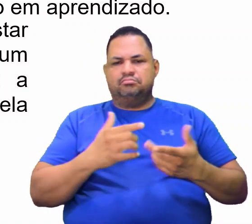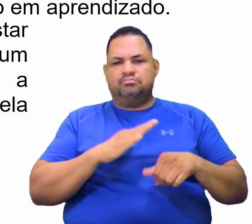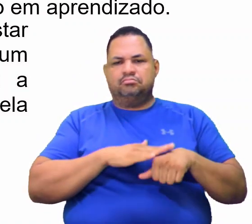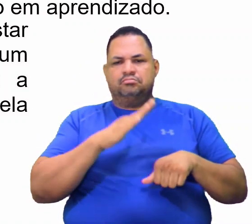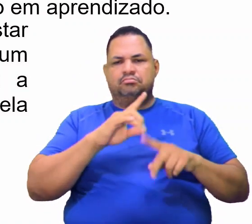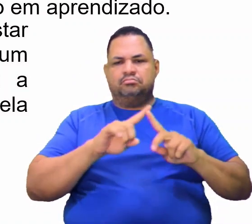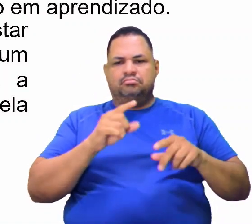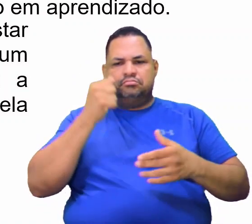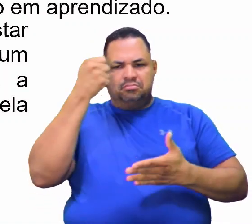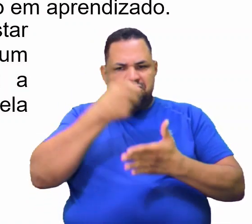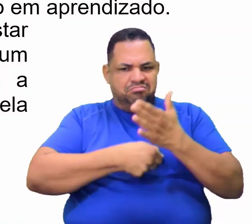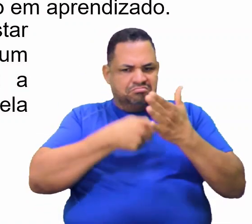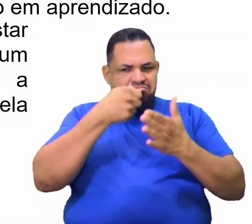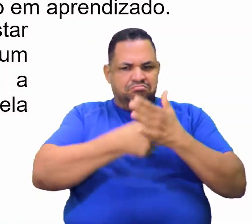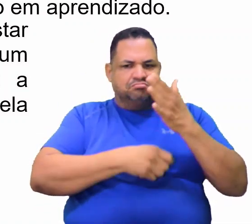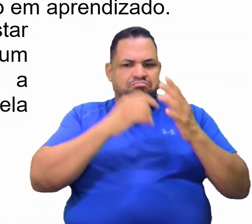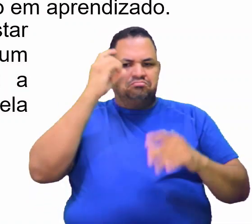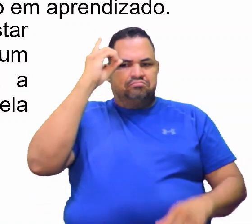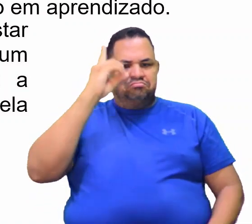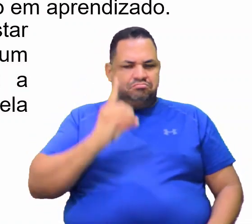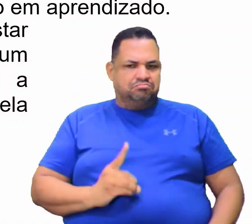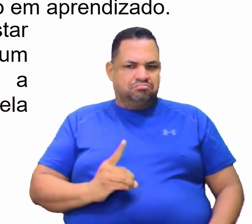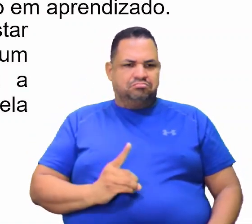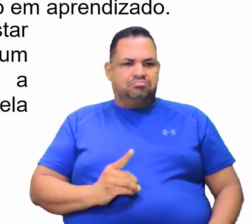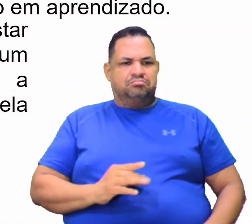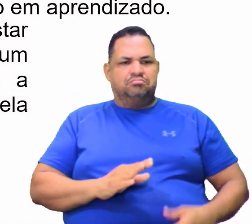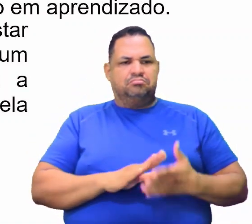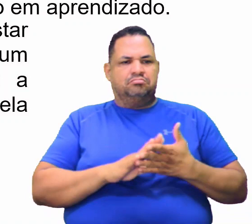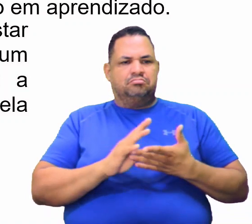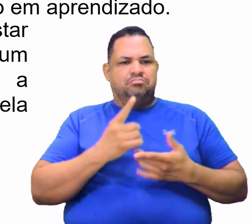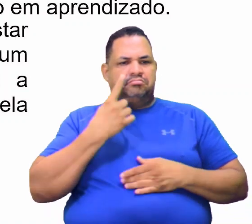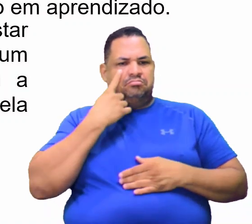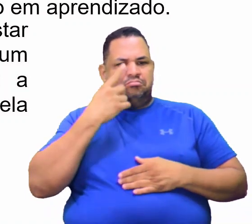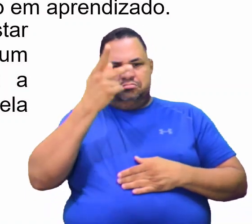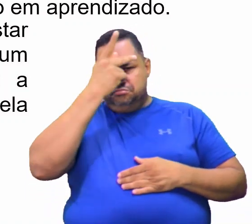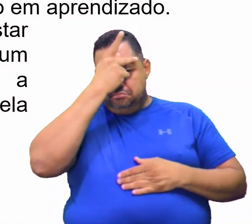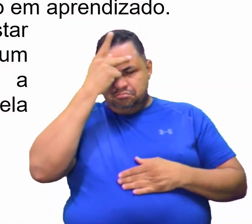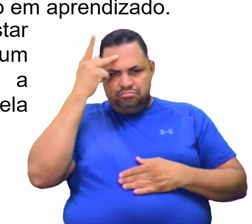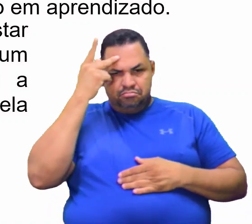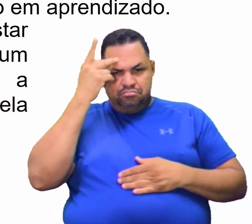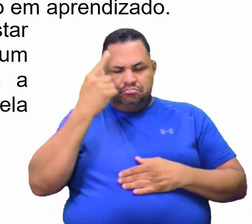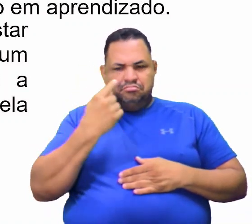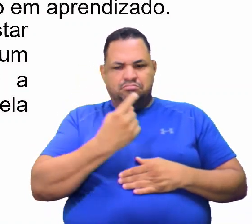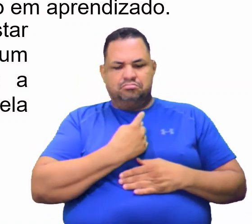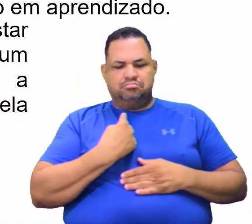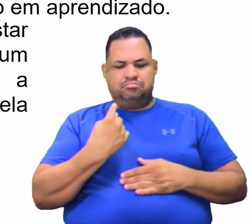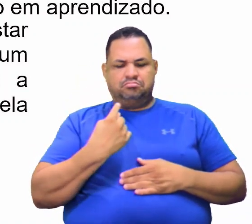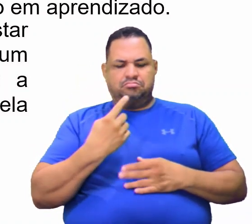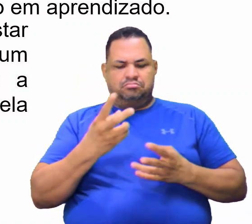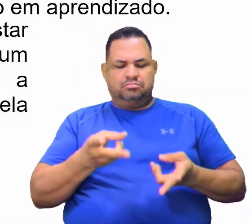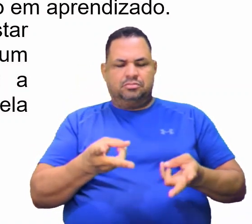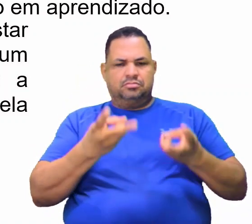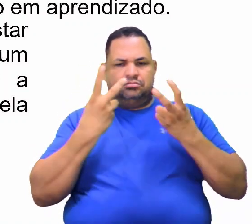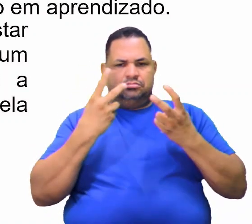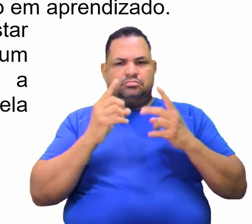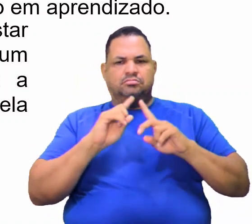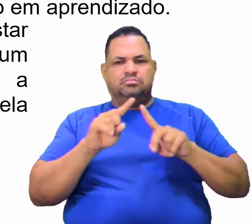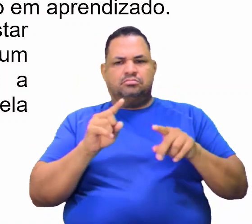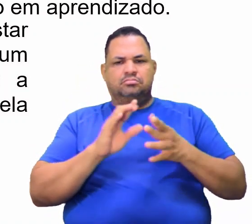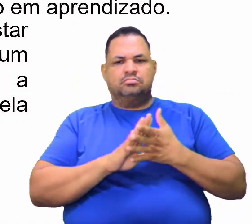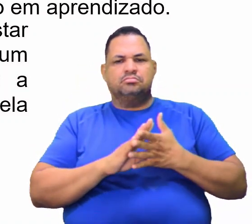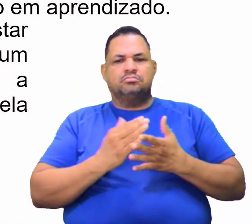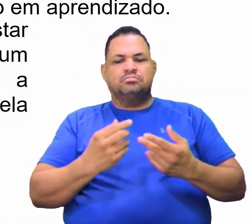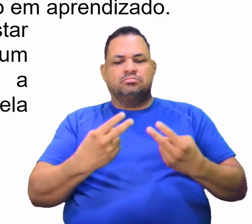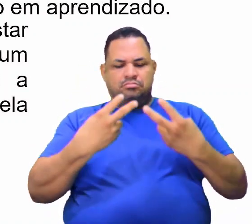precisa, mas lute pelos seus direitos. Não olhe as pessoas só com seus olhos, mas